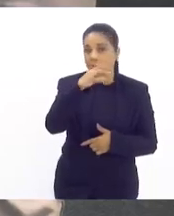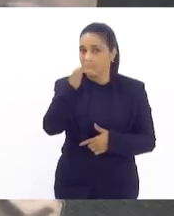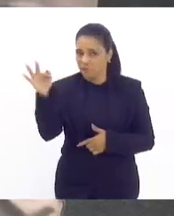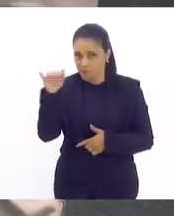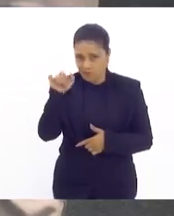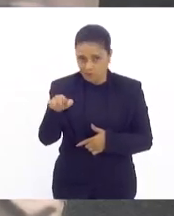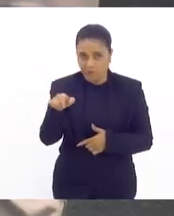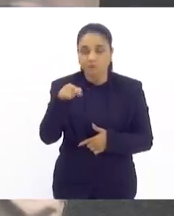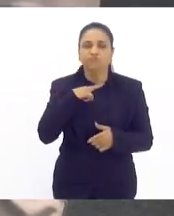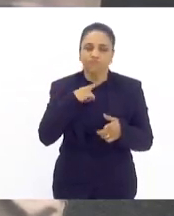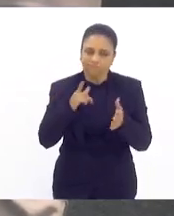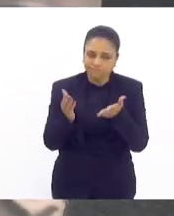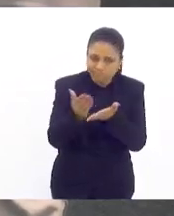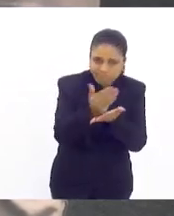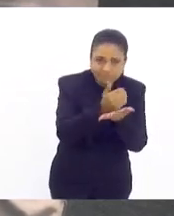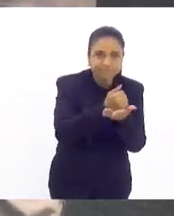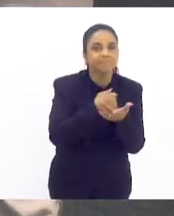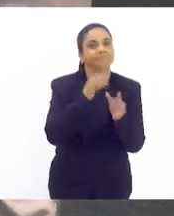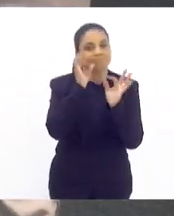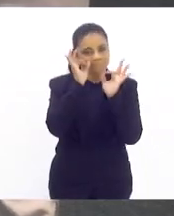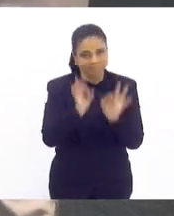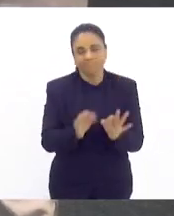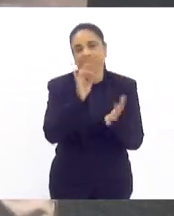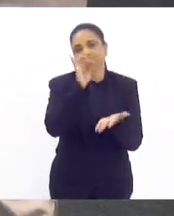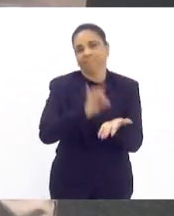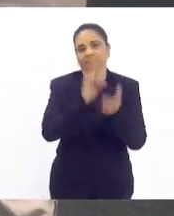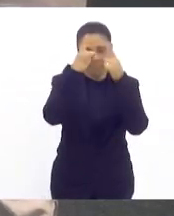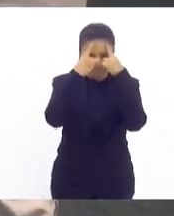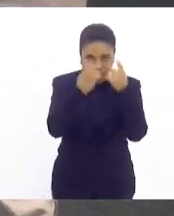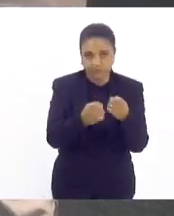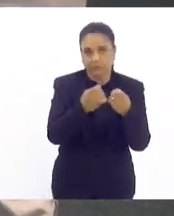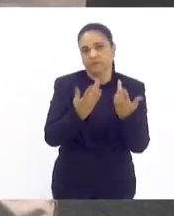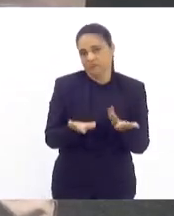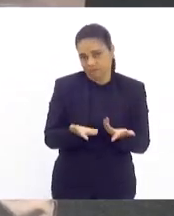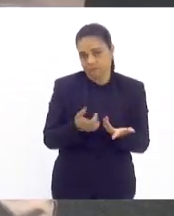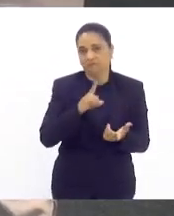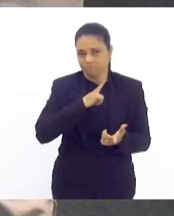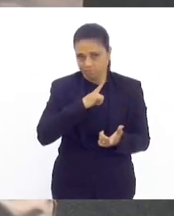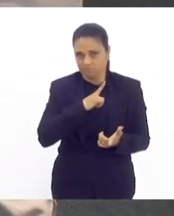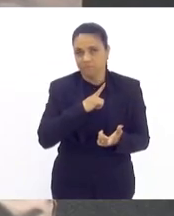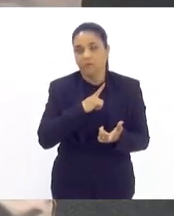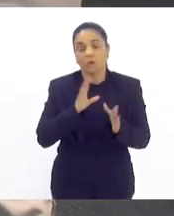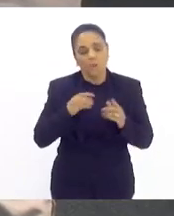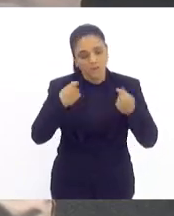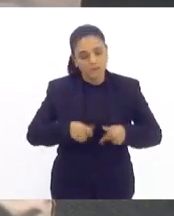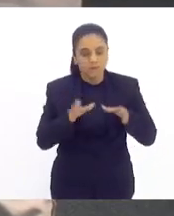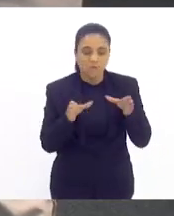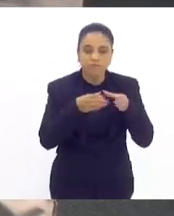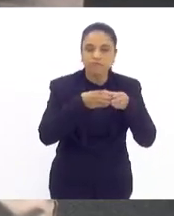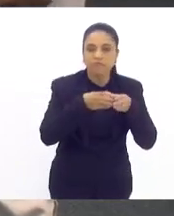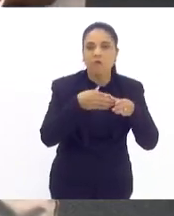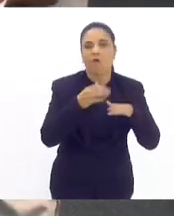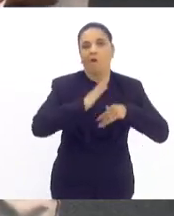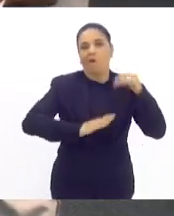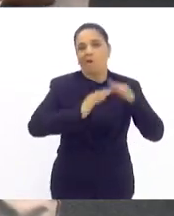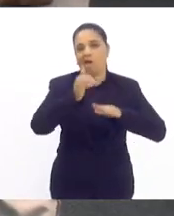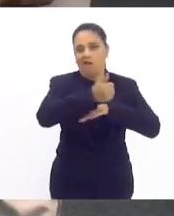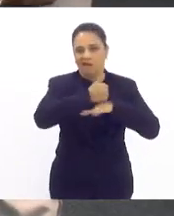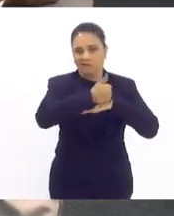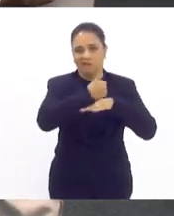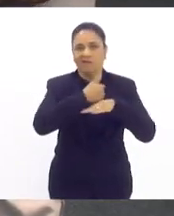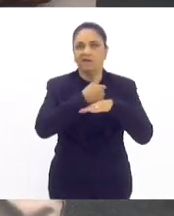também nessas equipes é importante que hajam equipes organizadas outro dia discutimos aqui Carlos